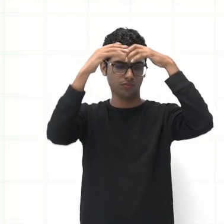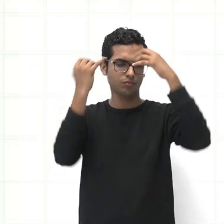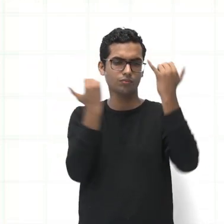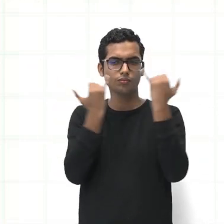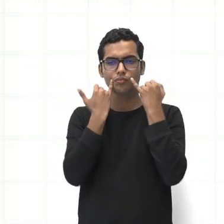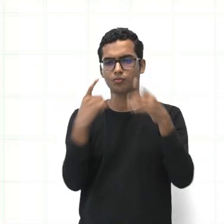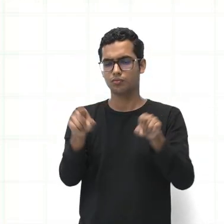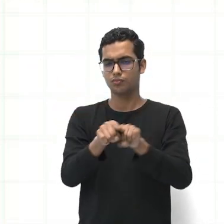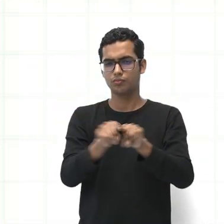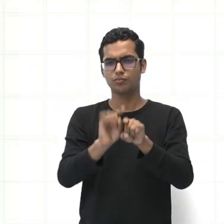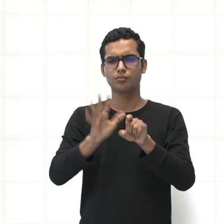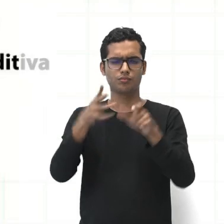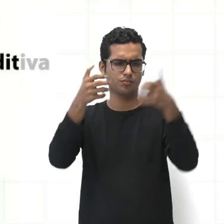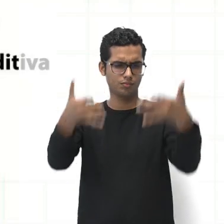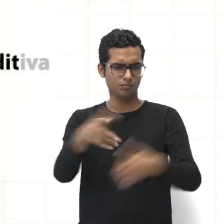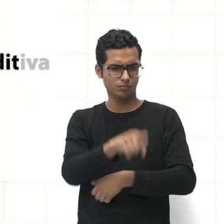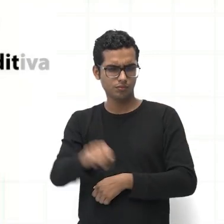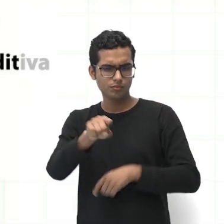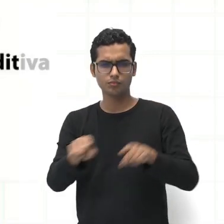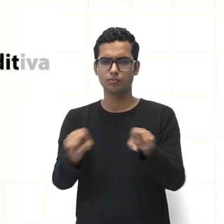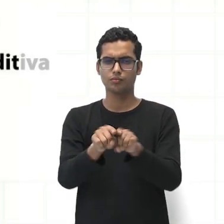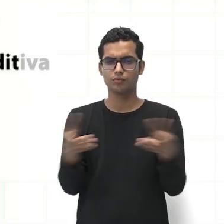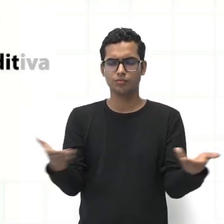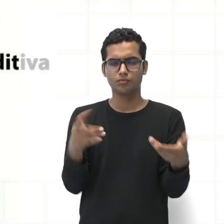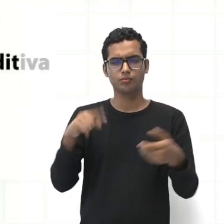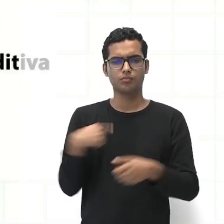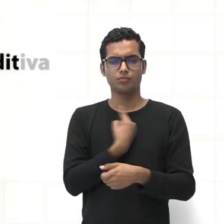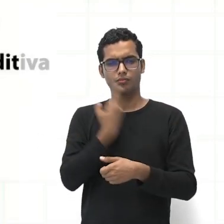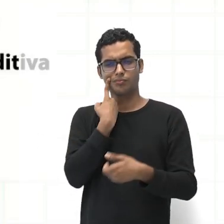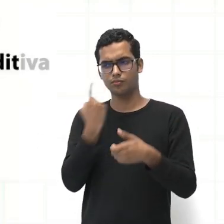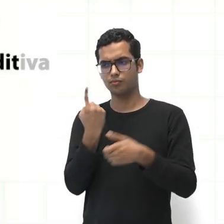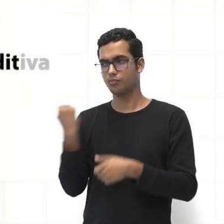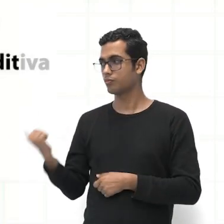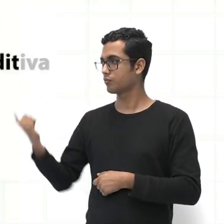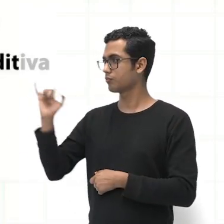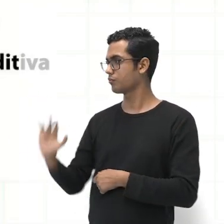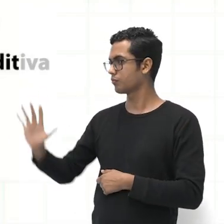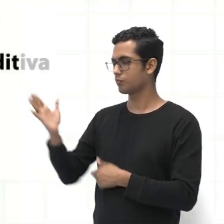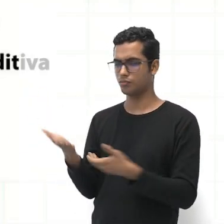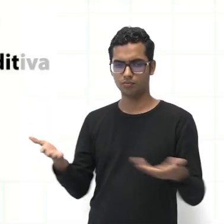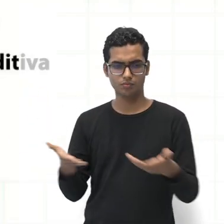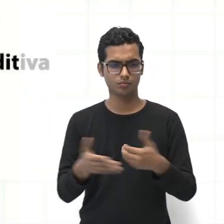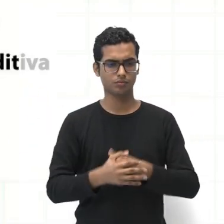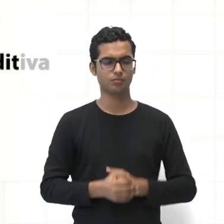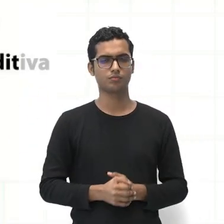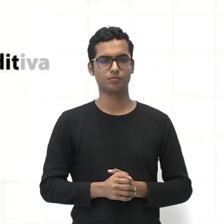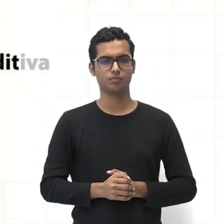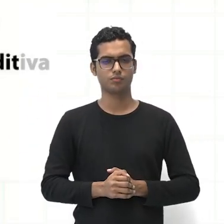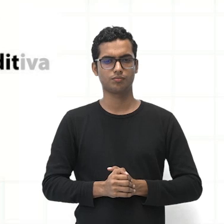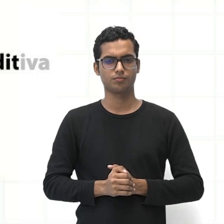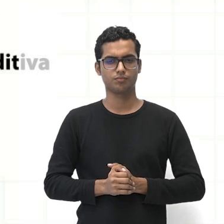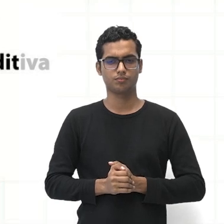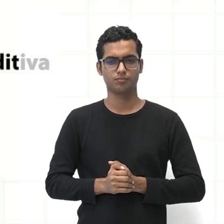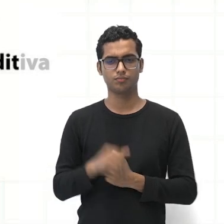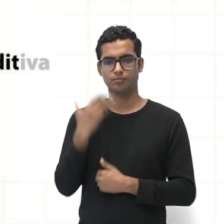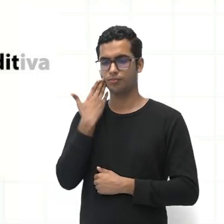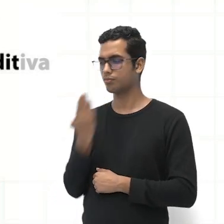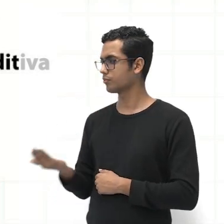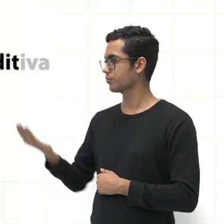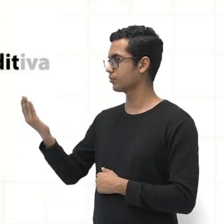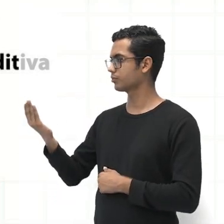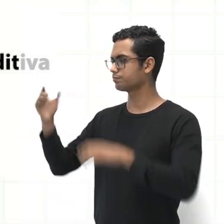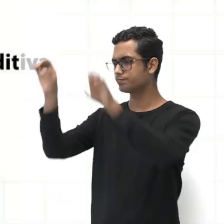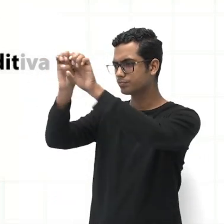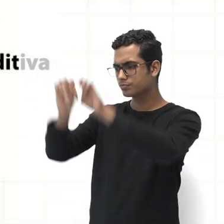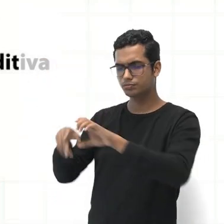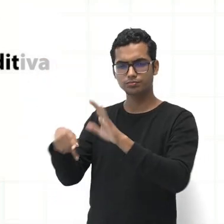a professora fez a explicação, vamos ver a imagem. Então, aqui nós temos a